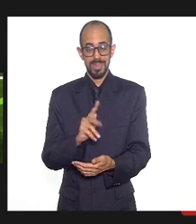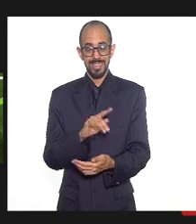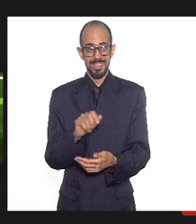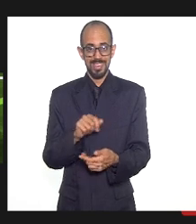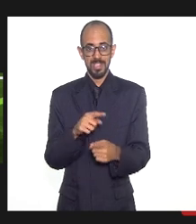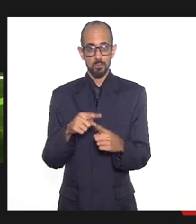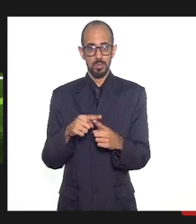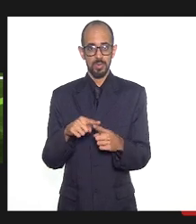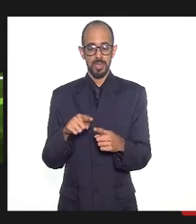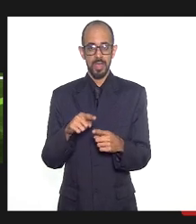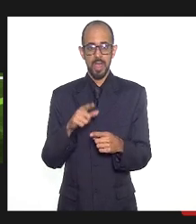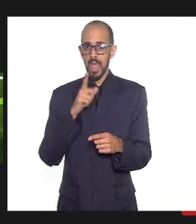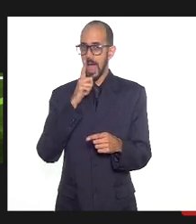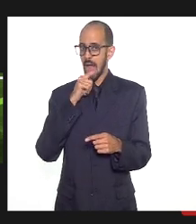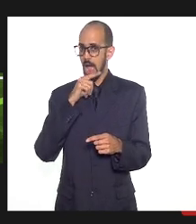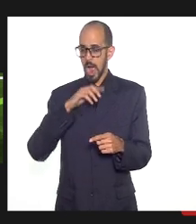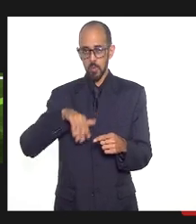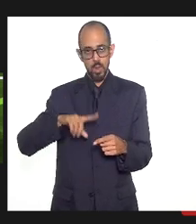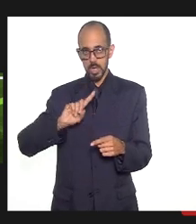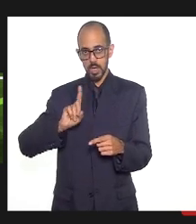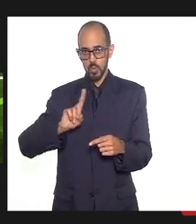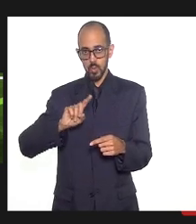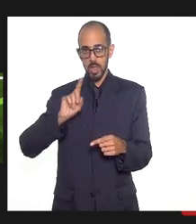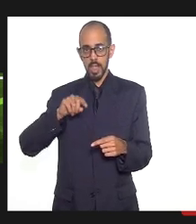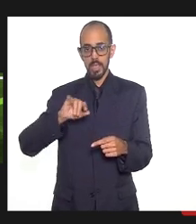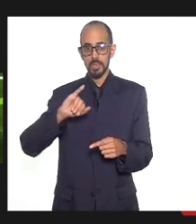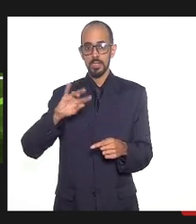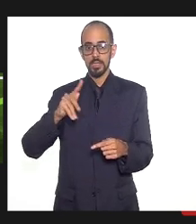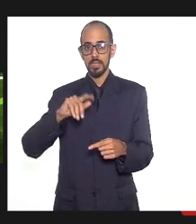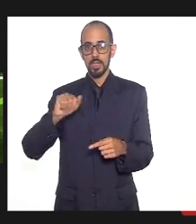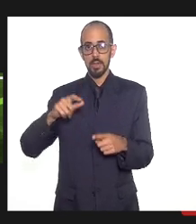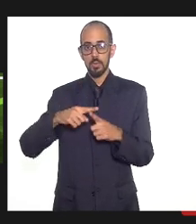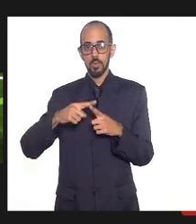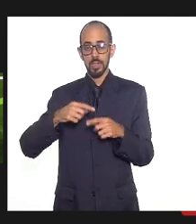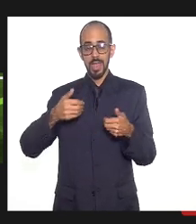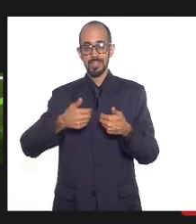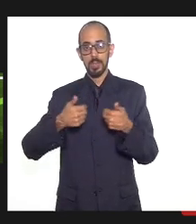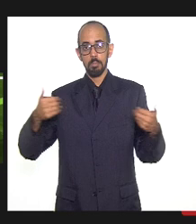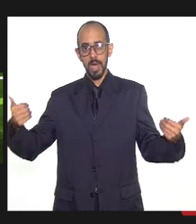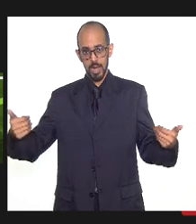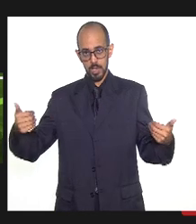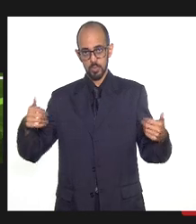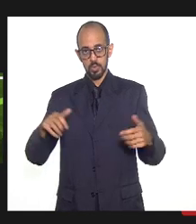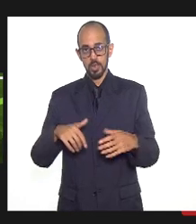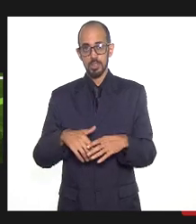é rodeada de mar, não, é ilha porque é um território quilombola separado.